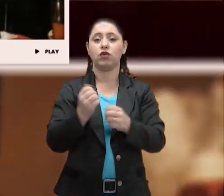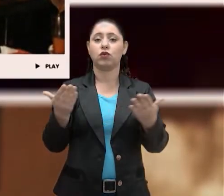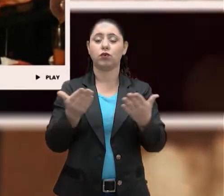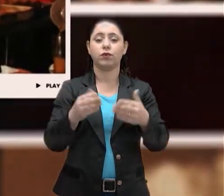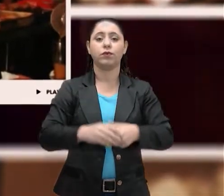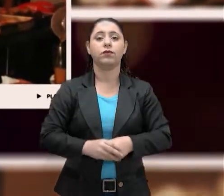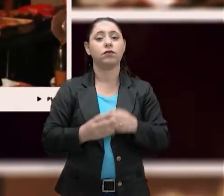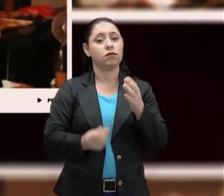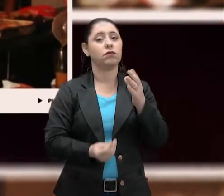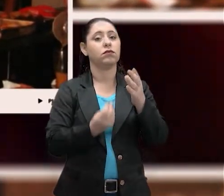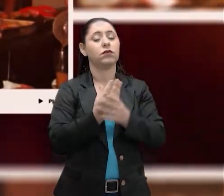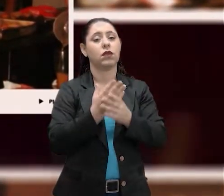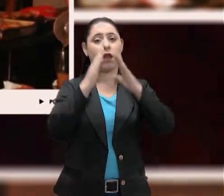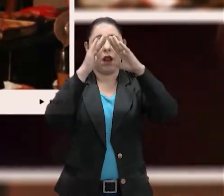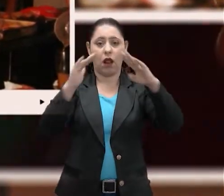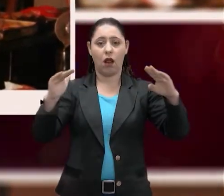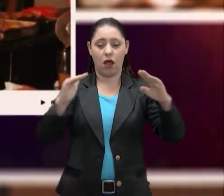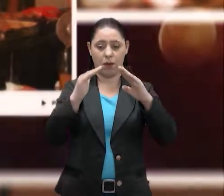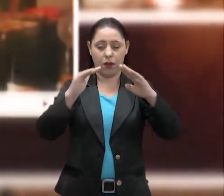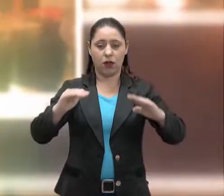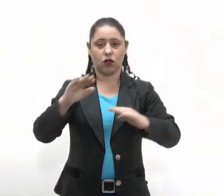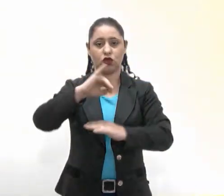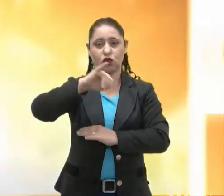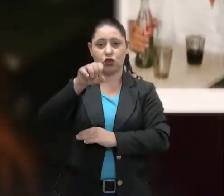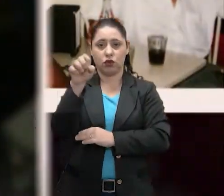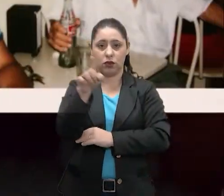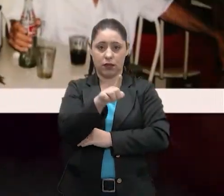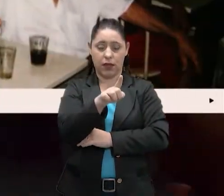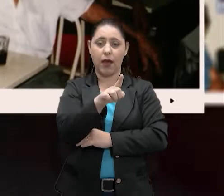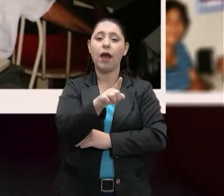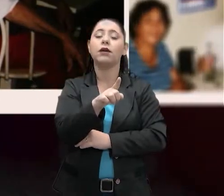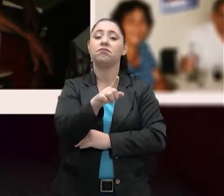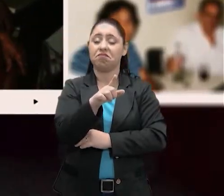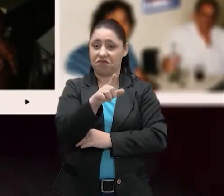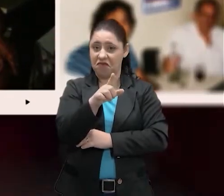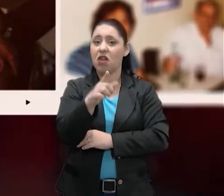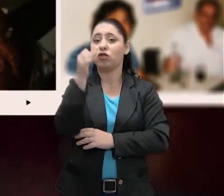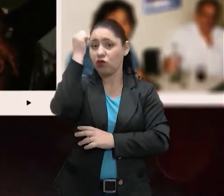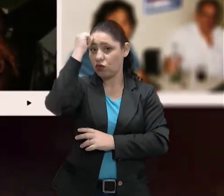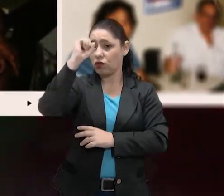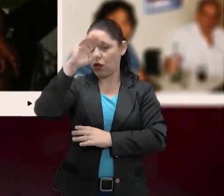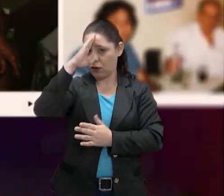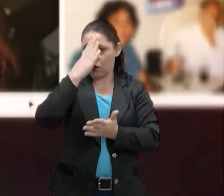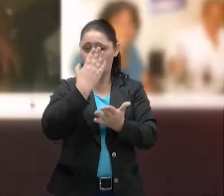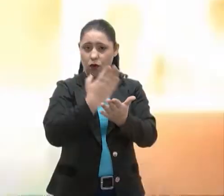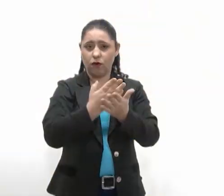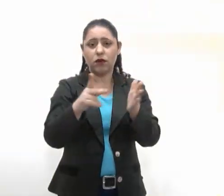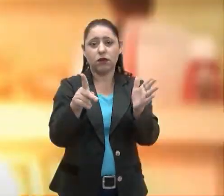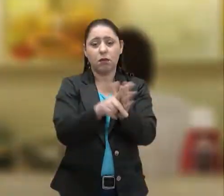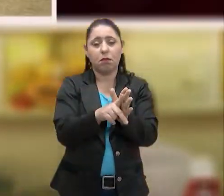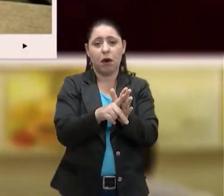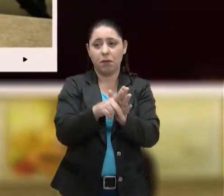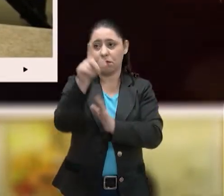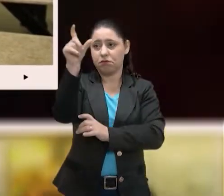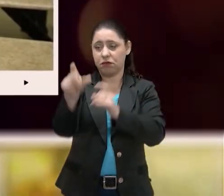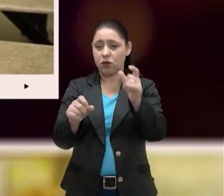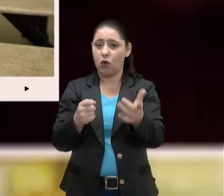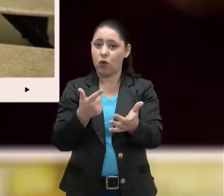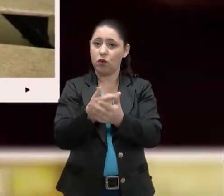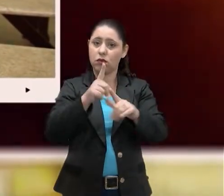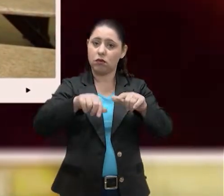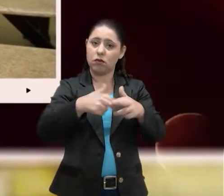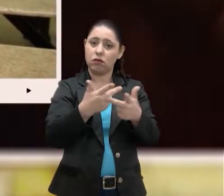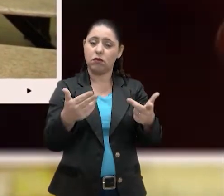anos neste ano. Fundado pelo libanês José Tomás, o local é sinônimo de sucesso pela confiança depositada nos